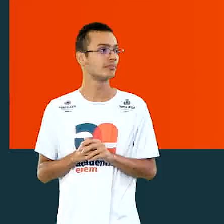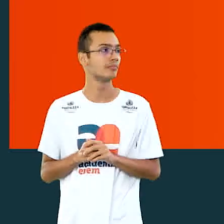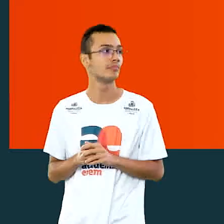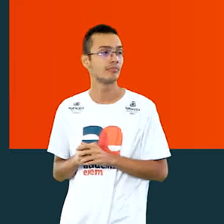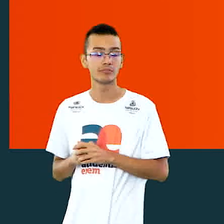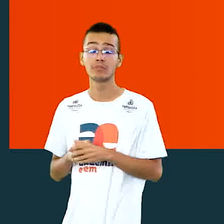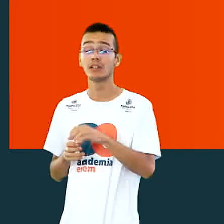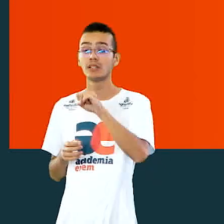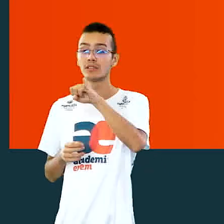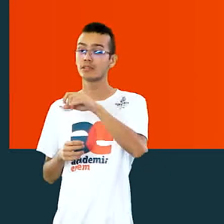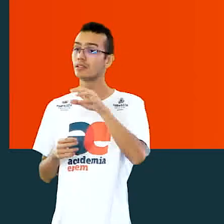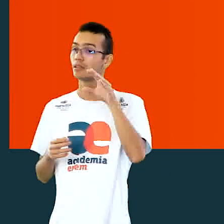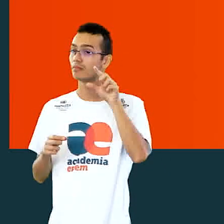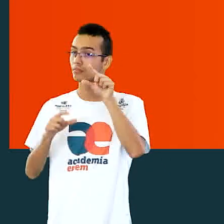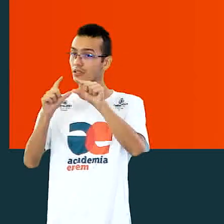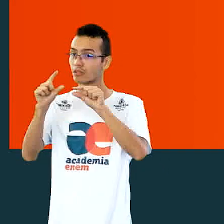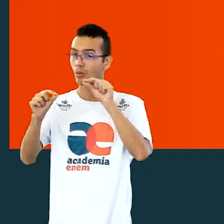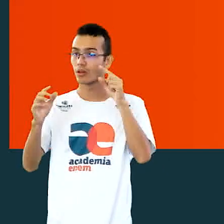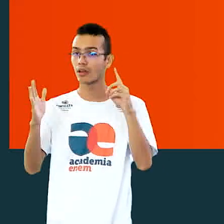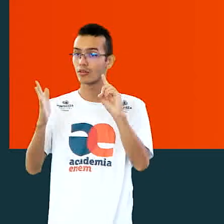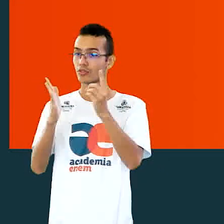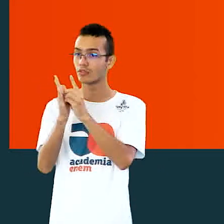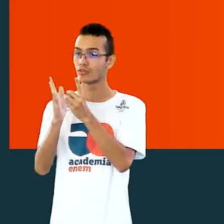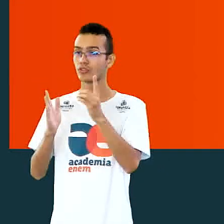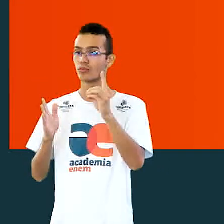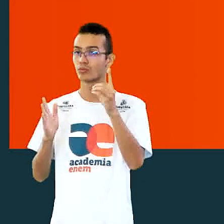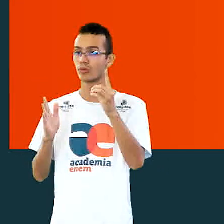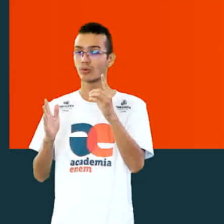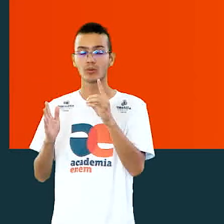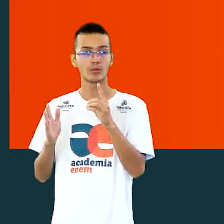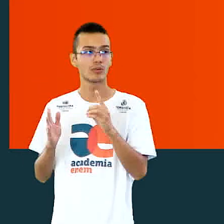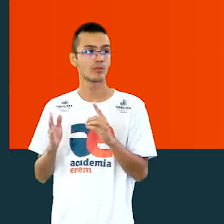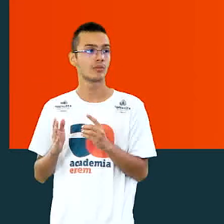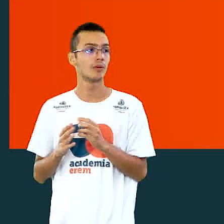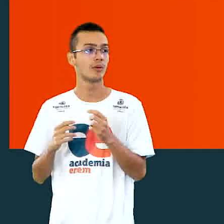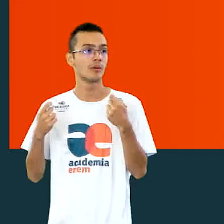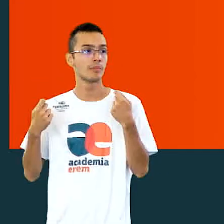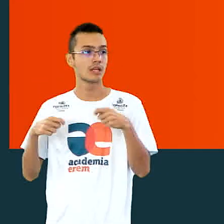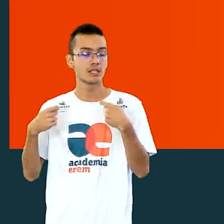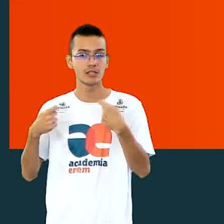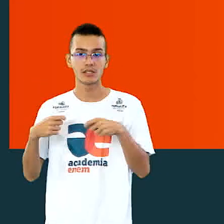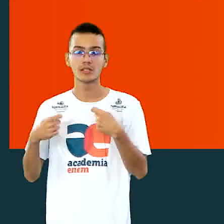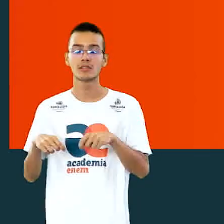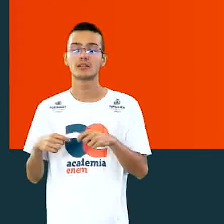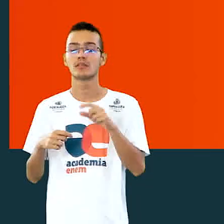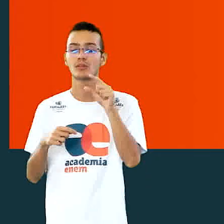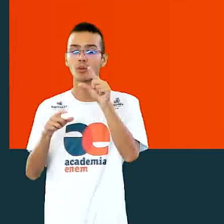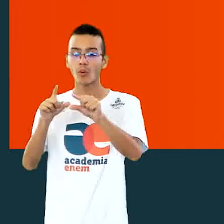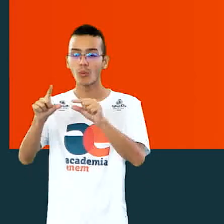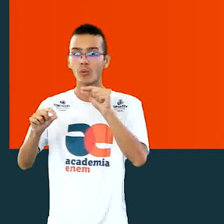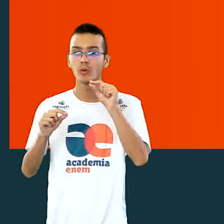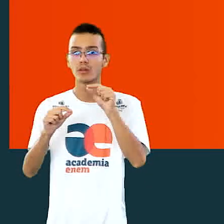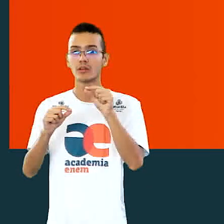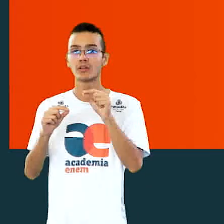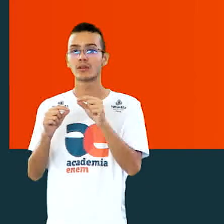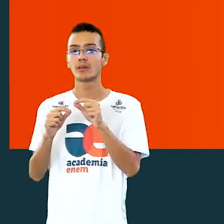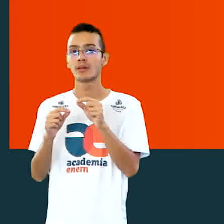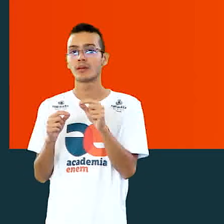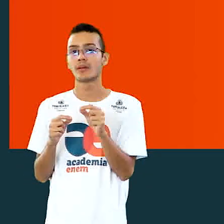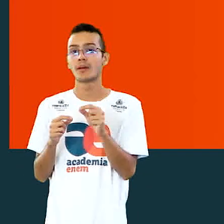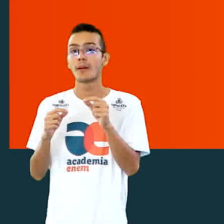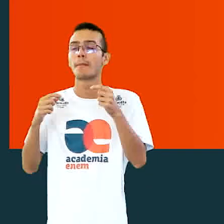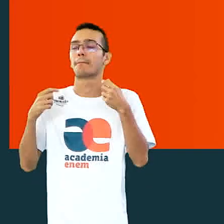você for escolher o disjuntor correto, é maior do que o valor que eu preciso, mais próximo